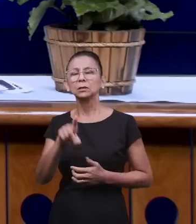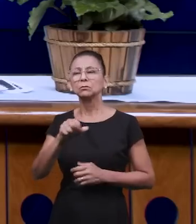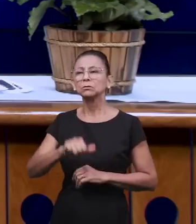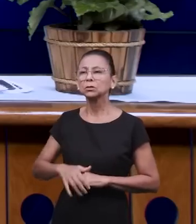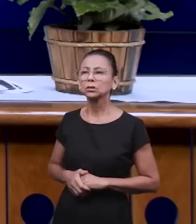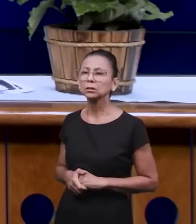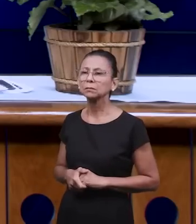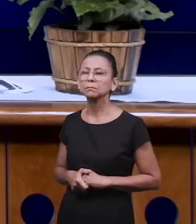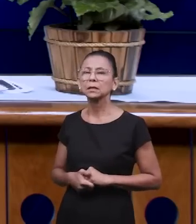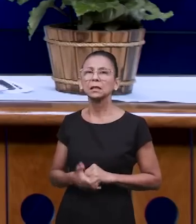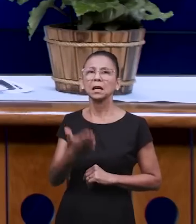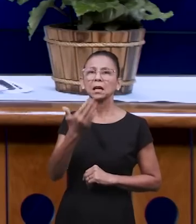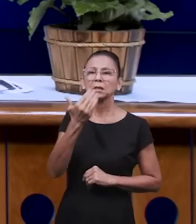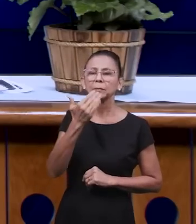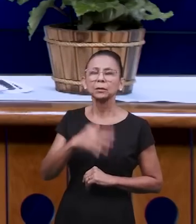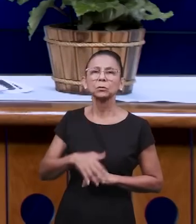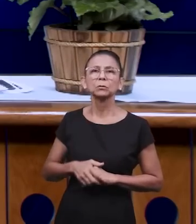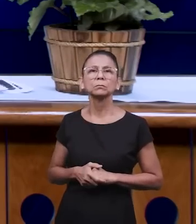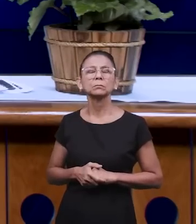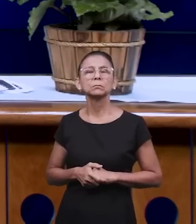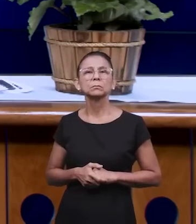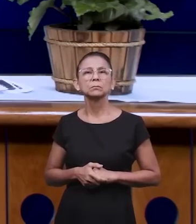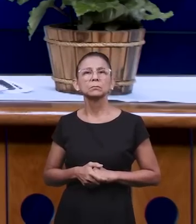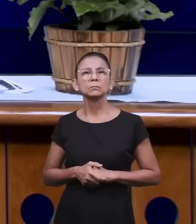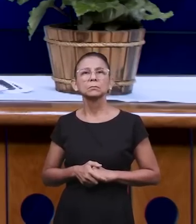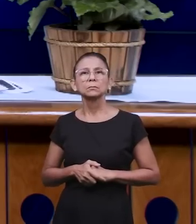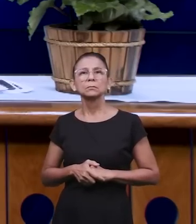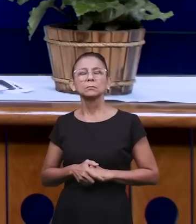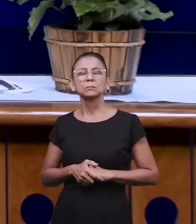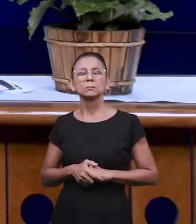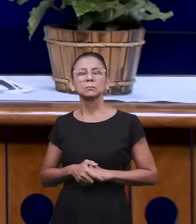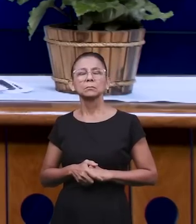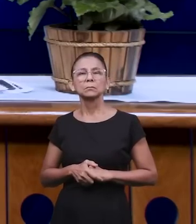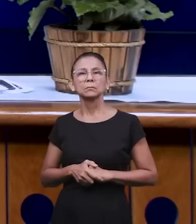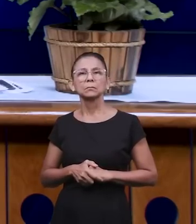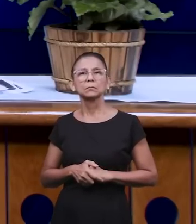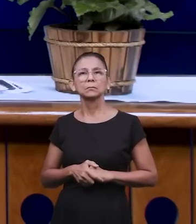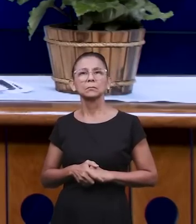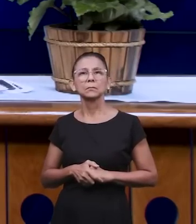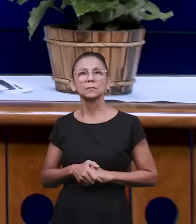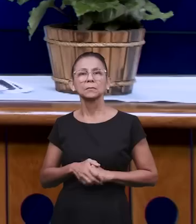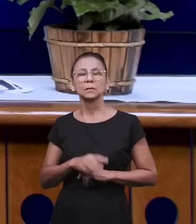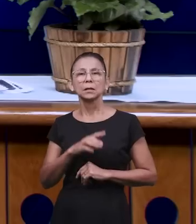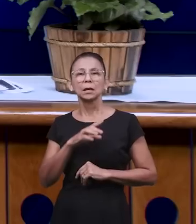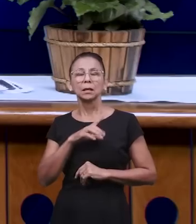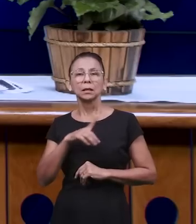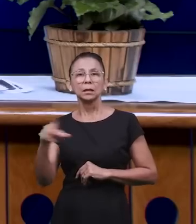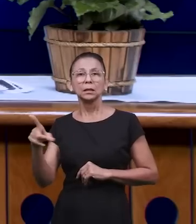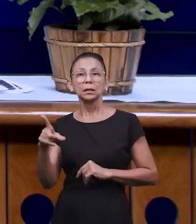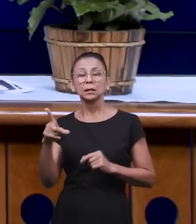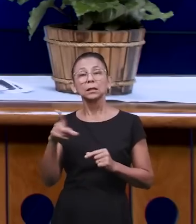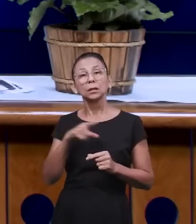assinou uma declaração nesses termos, chamada Declaração